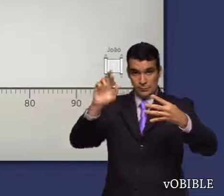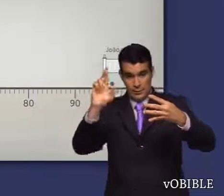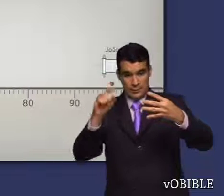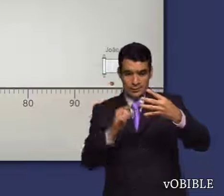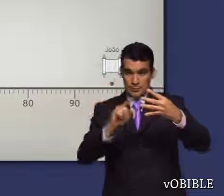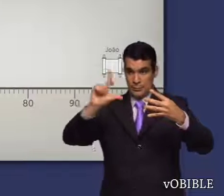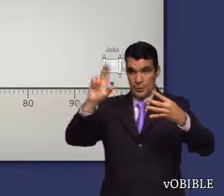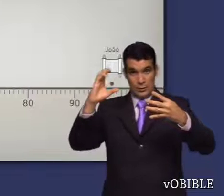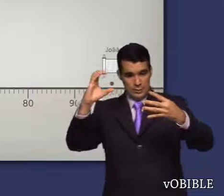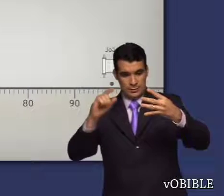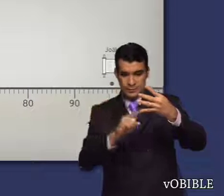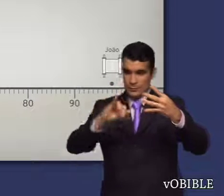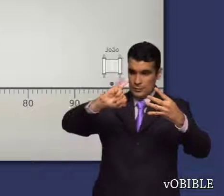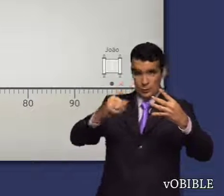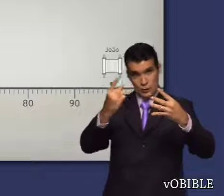Lucas e João.